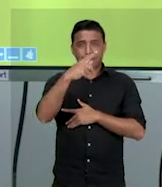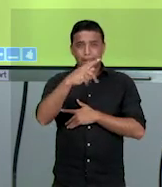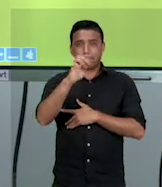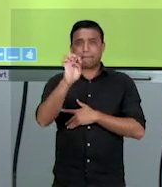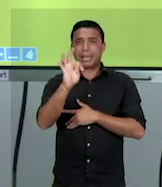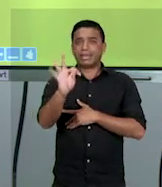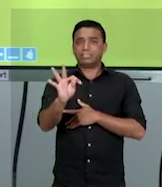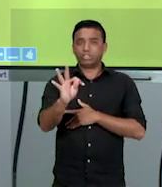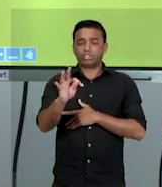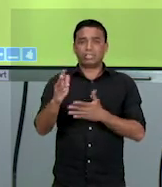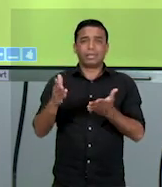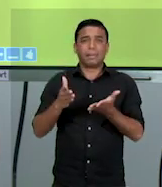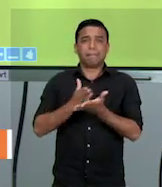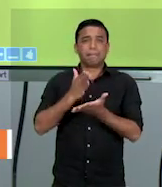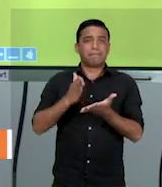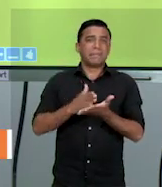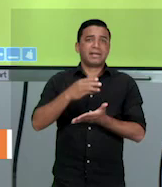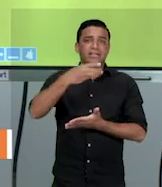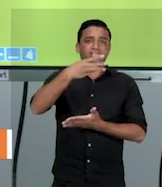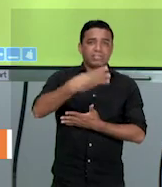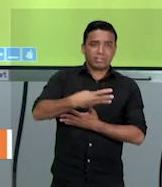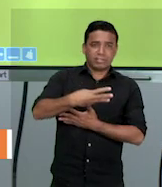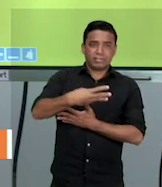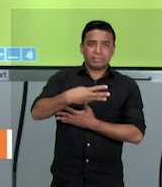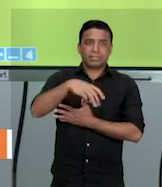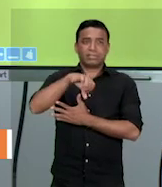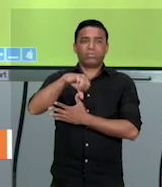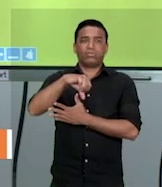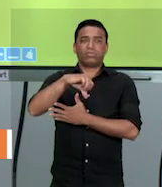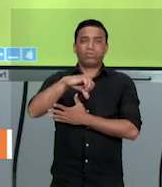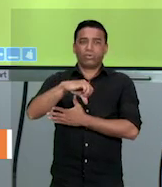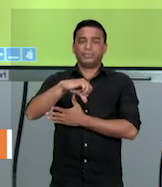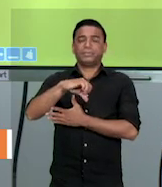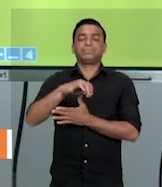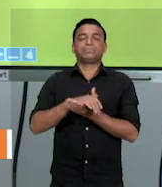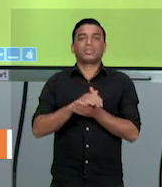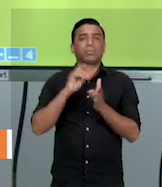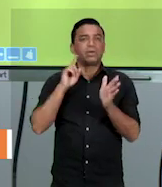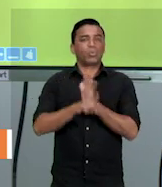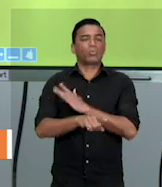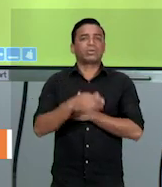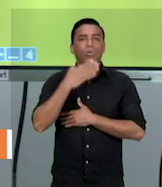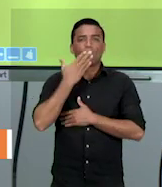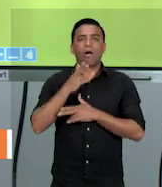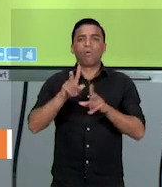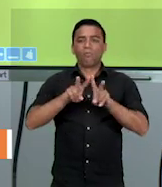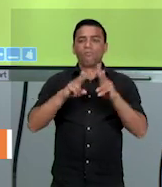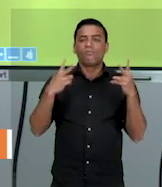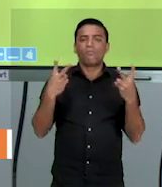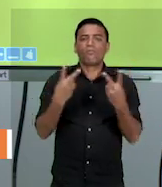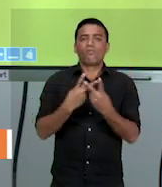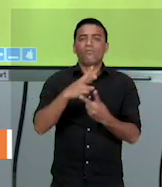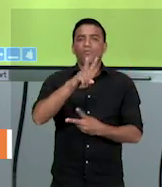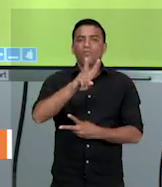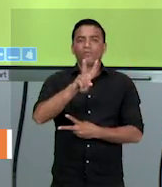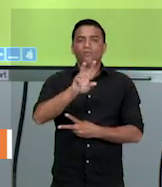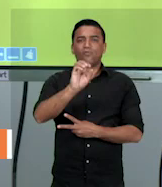página 39. Então, pergunta, né, qual que é o volume